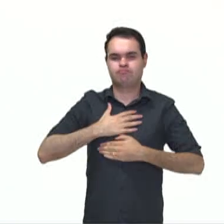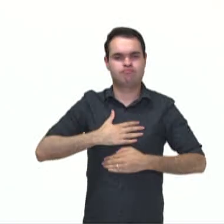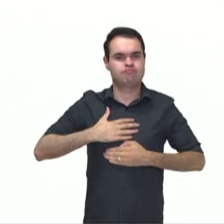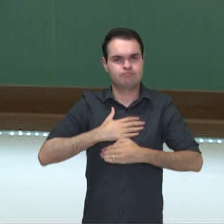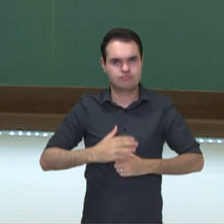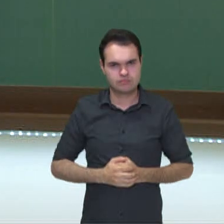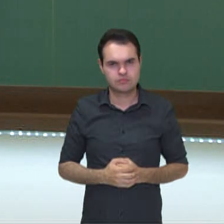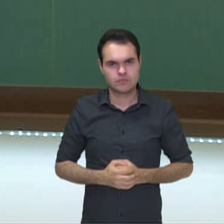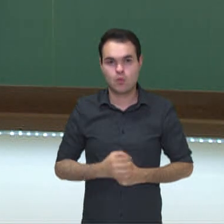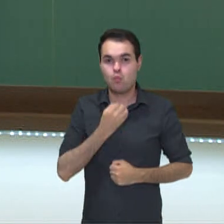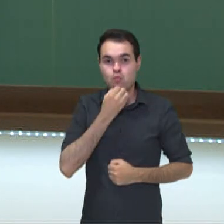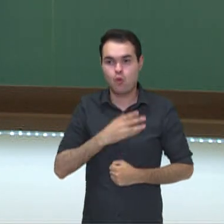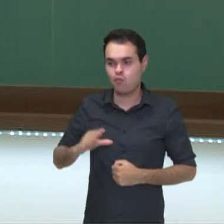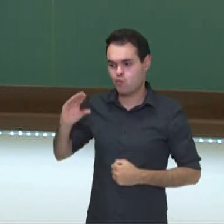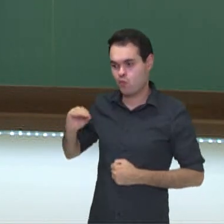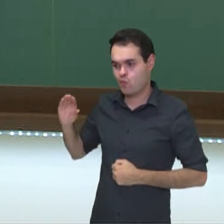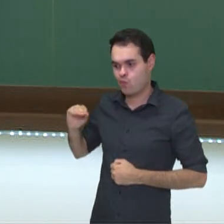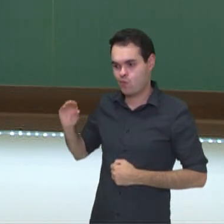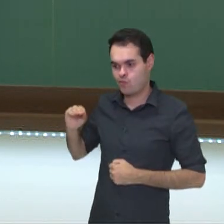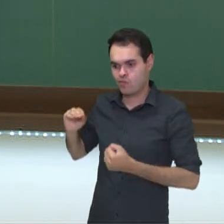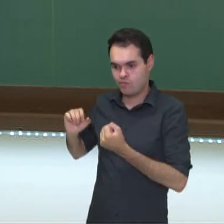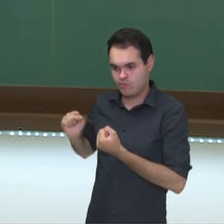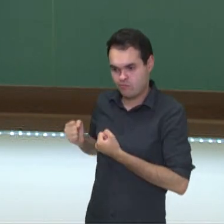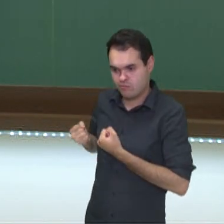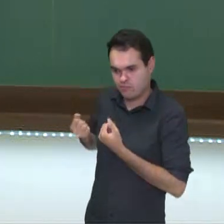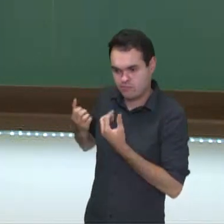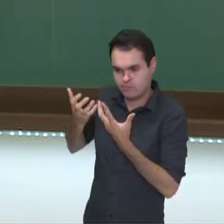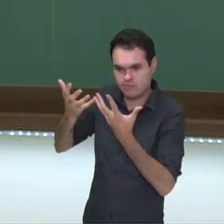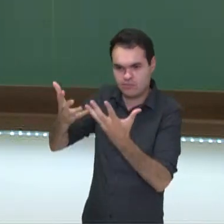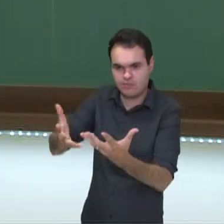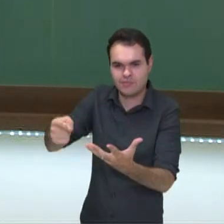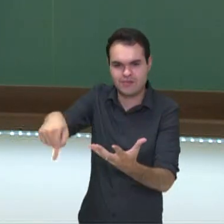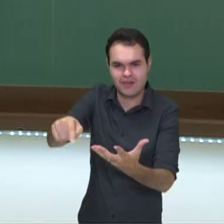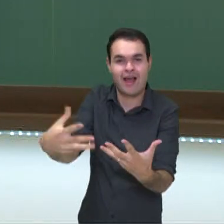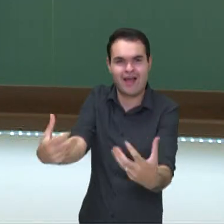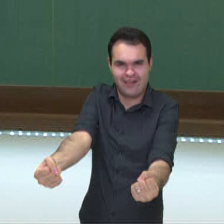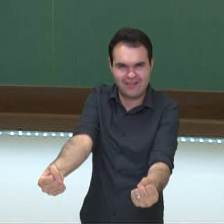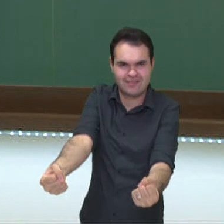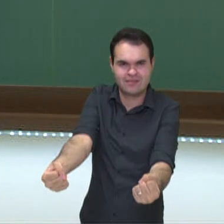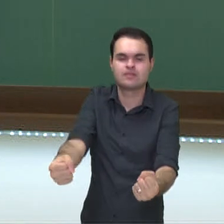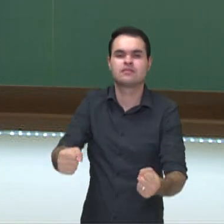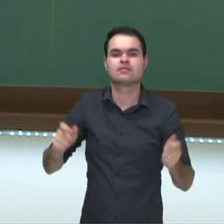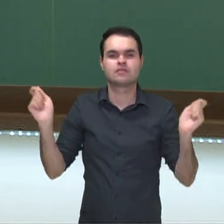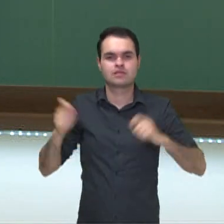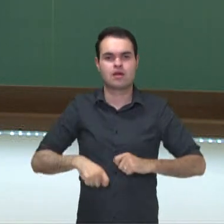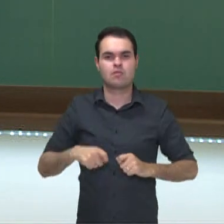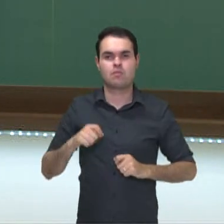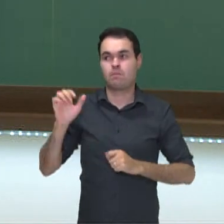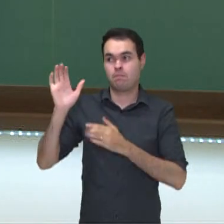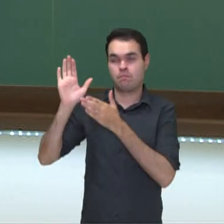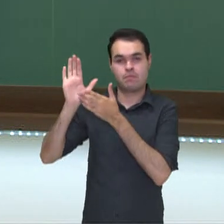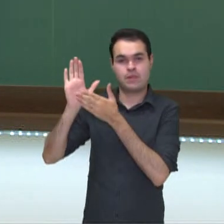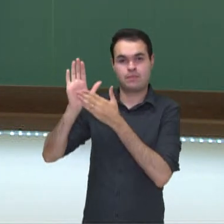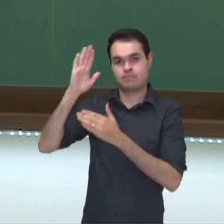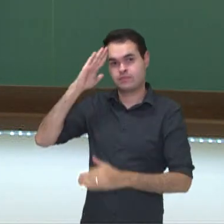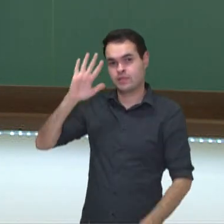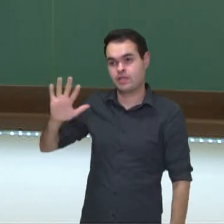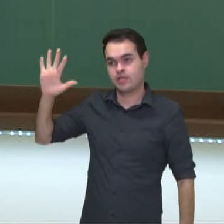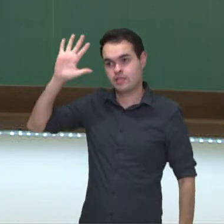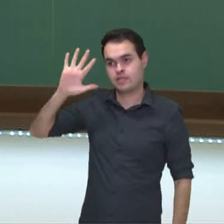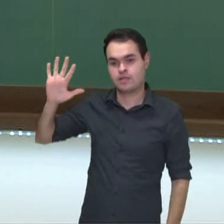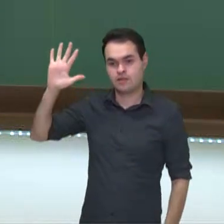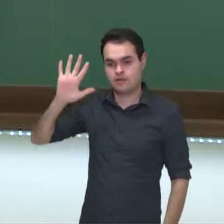que alcança o seu objetivo. Quando eu falo em público, quando eu comunico uma ideia, eu quero